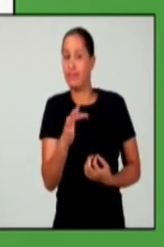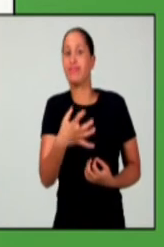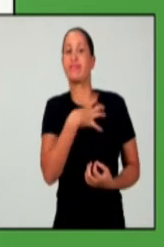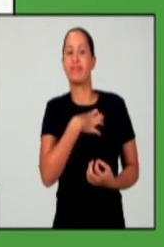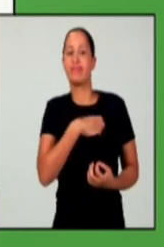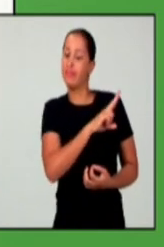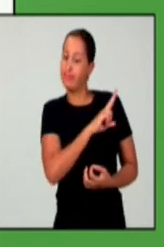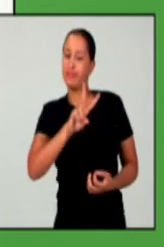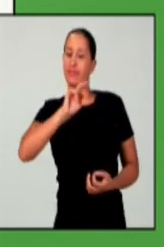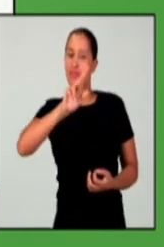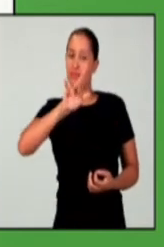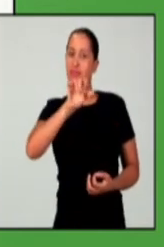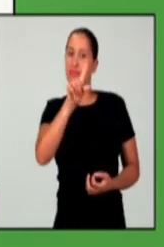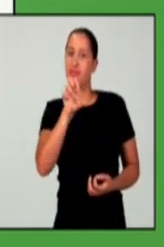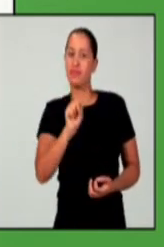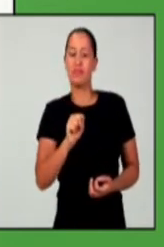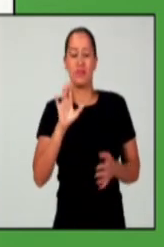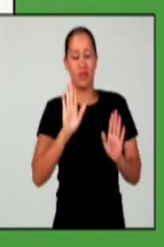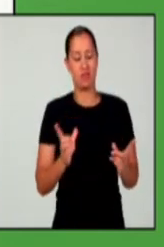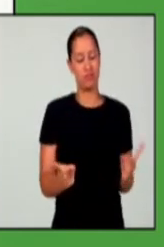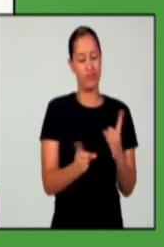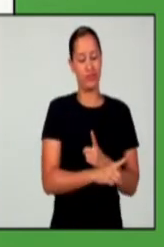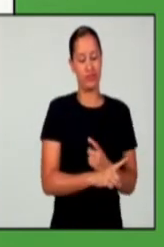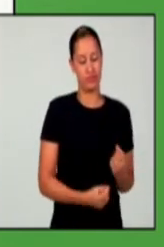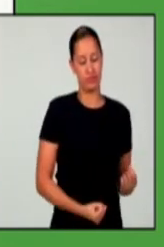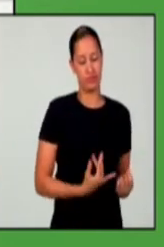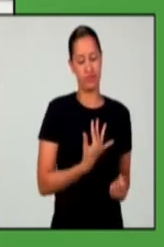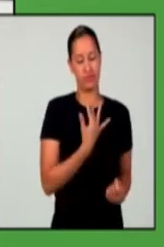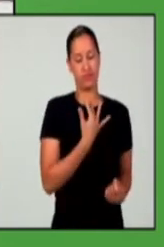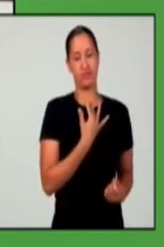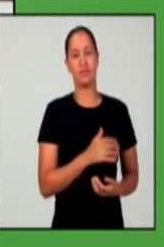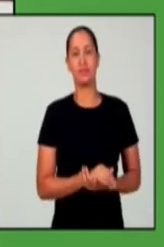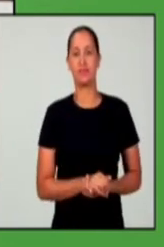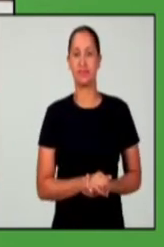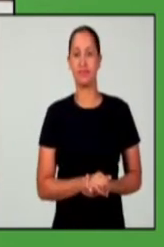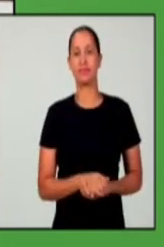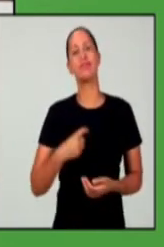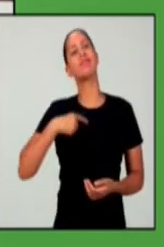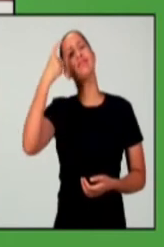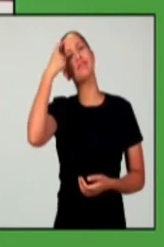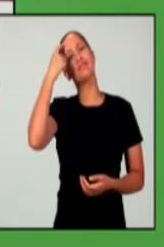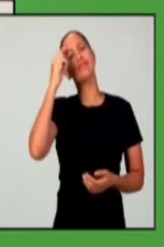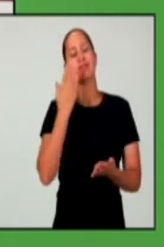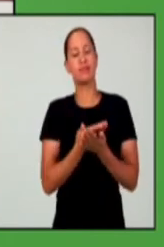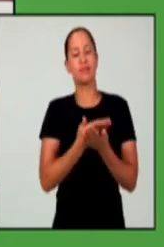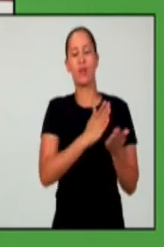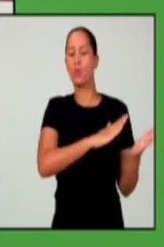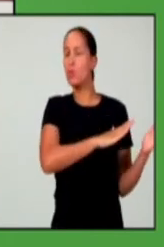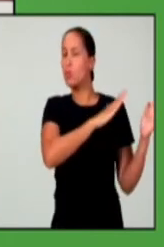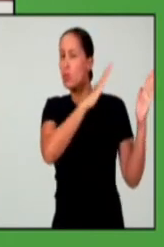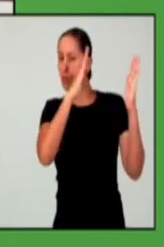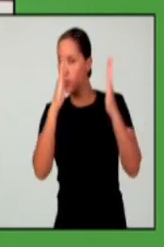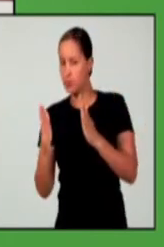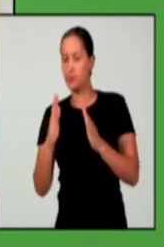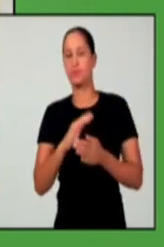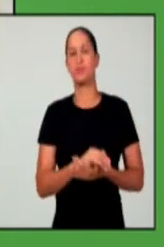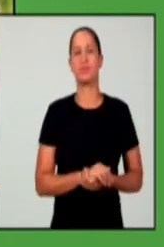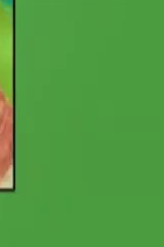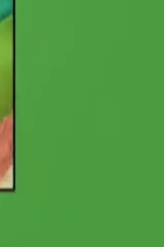incapazes de bloquear o fluxo de sangue na direção contrária ao coração. Vamos ver agora como tudo isso acontece na